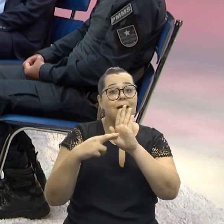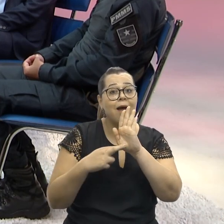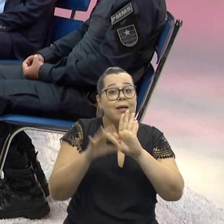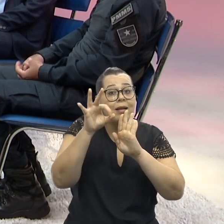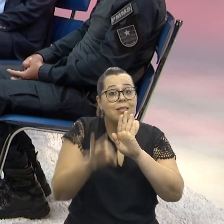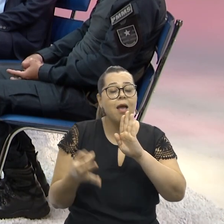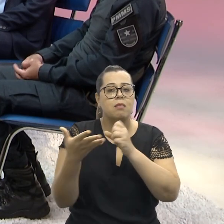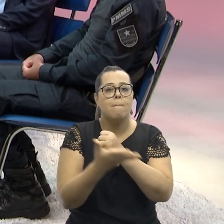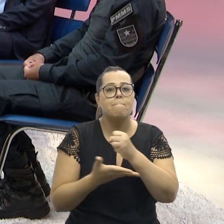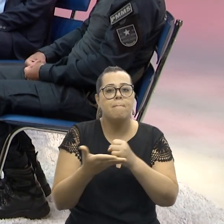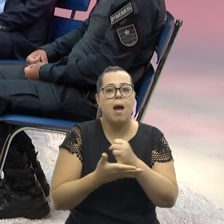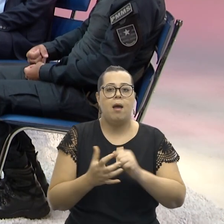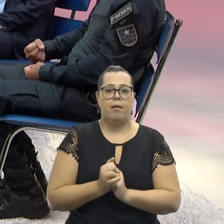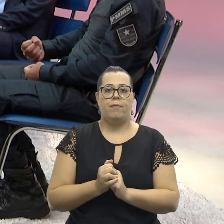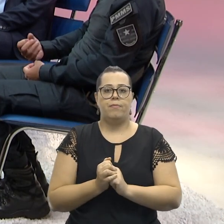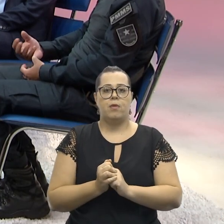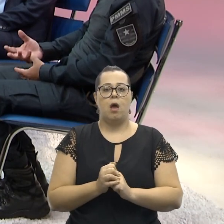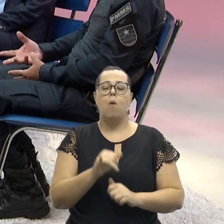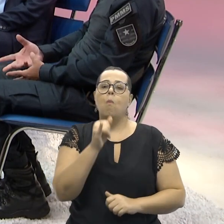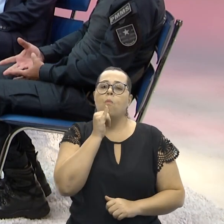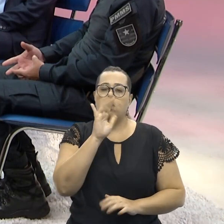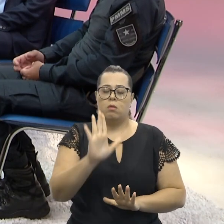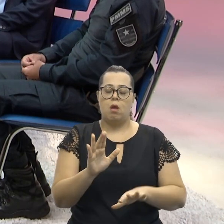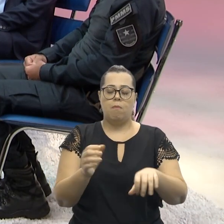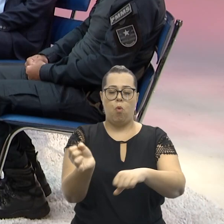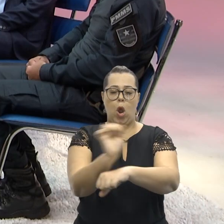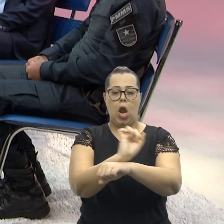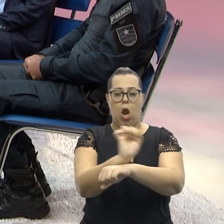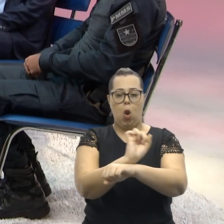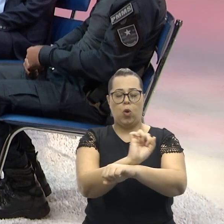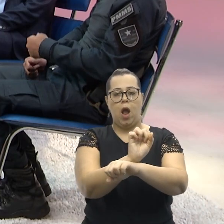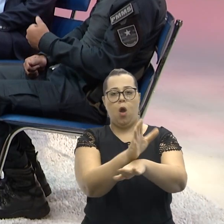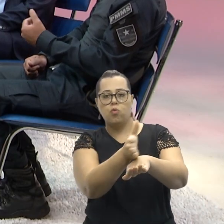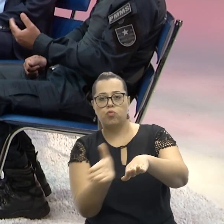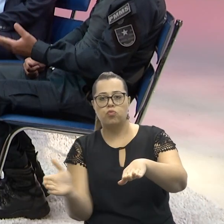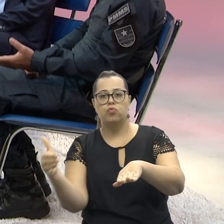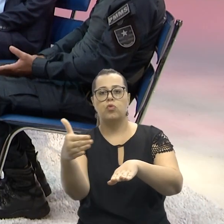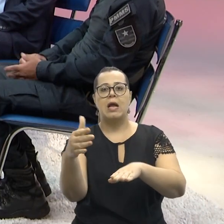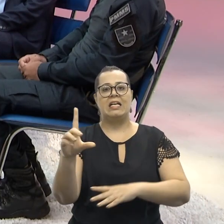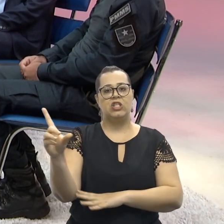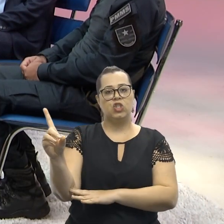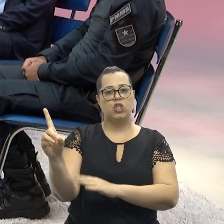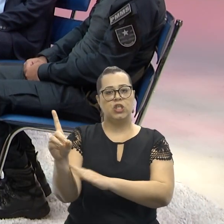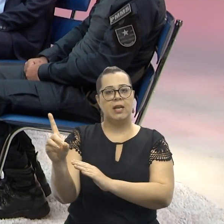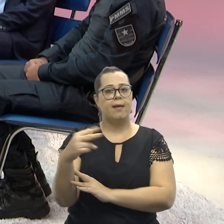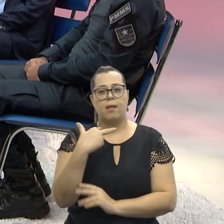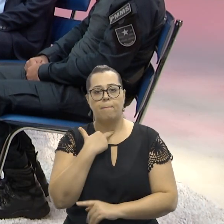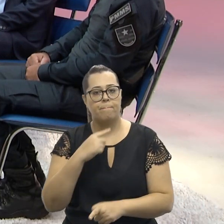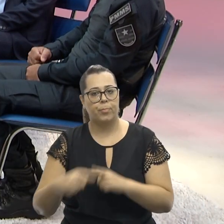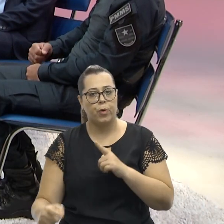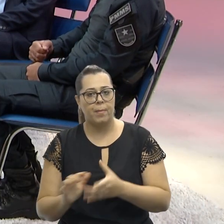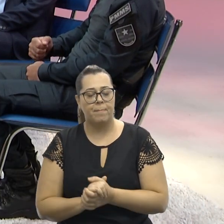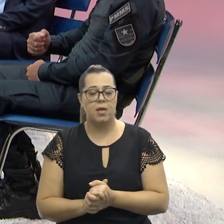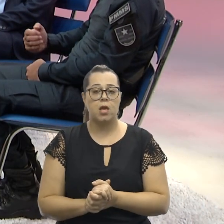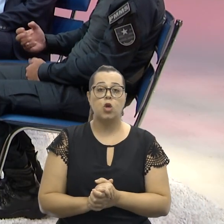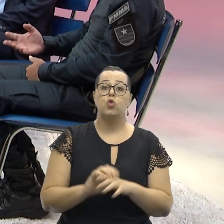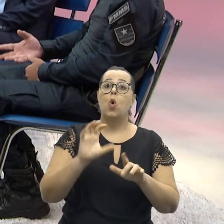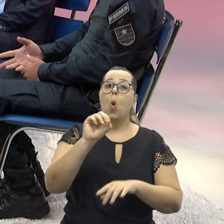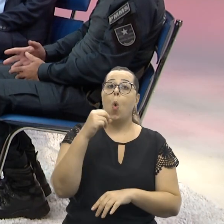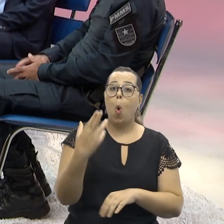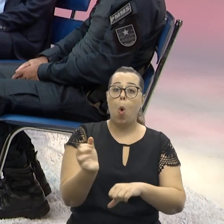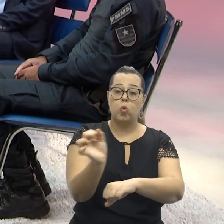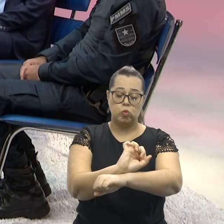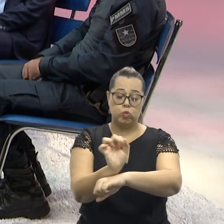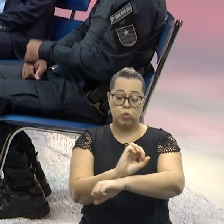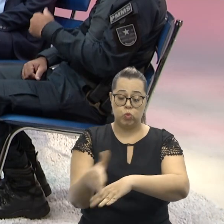trânsito, que seria não poder ultrapassar pela direita, transitar na velocidade da via, poder fazer uma ultrapassagem